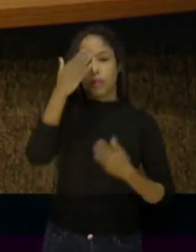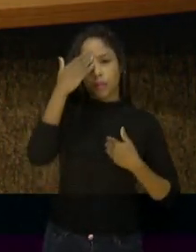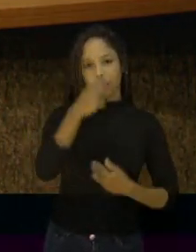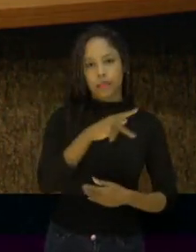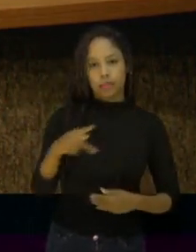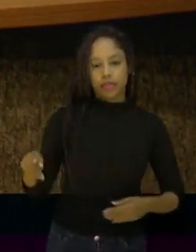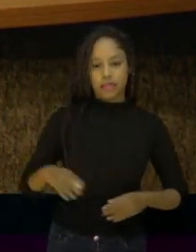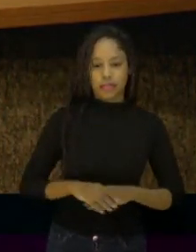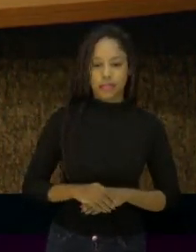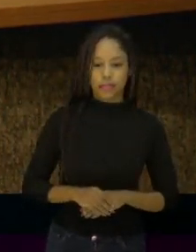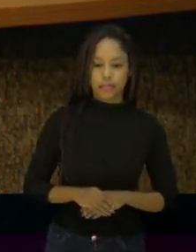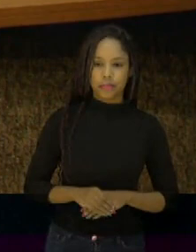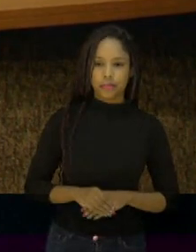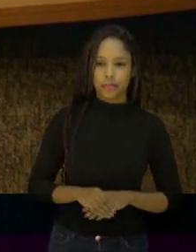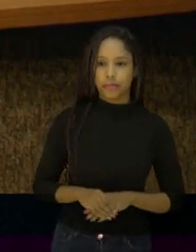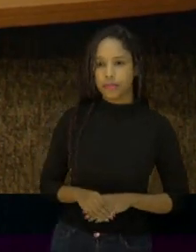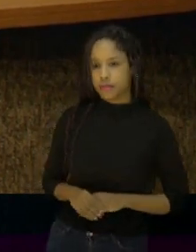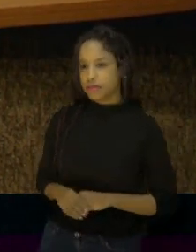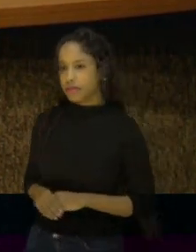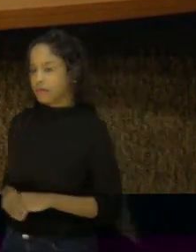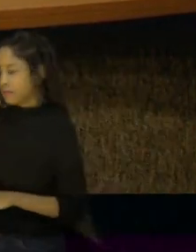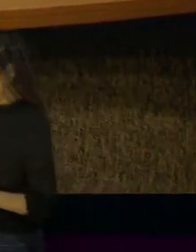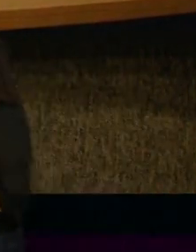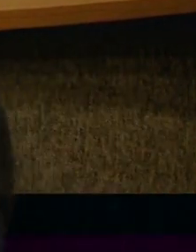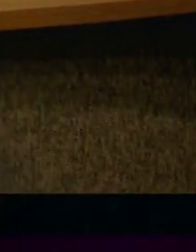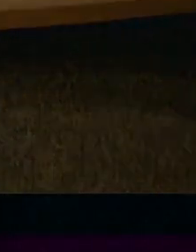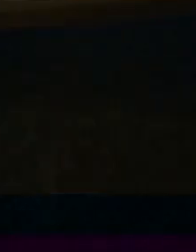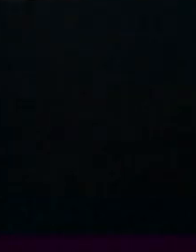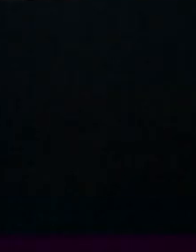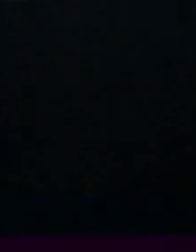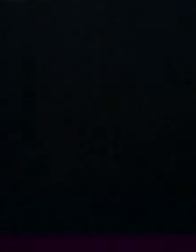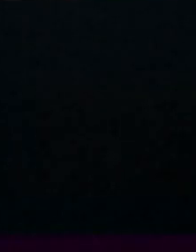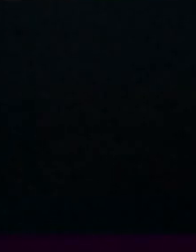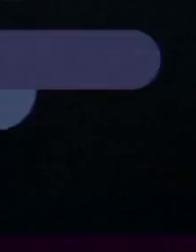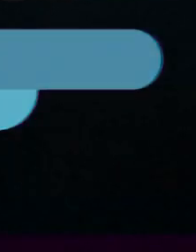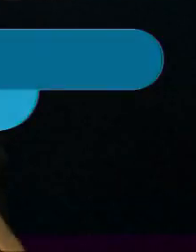Próximo orador, deputado Luciano Duque.